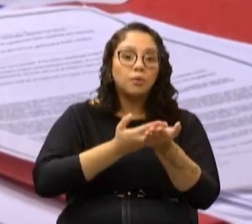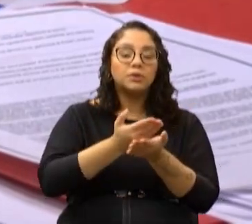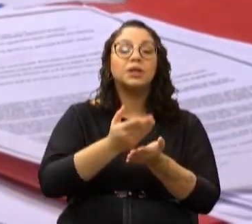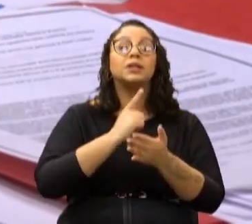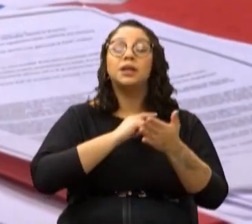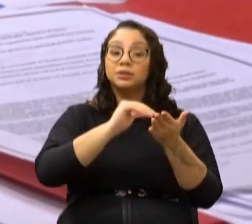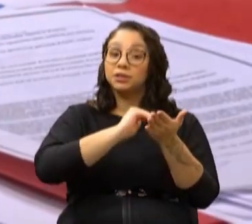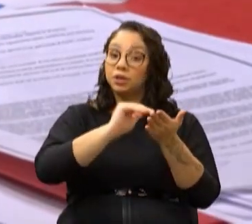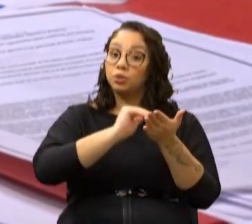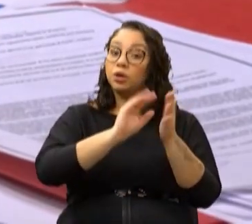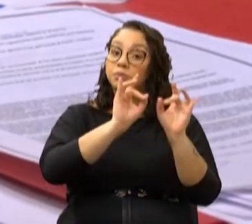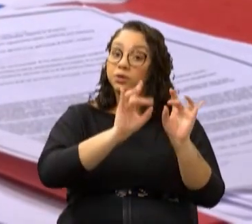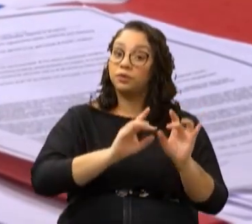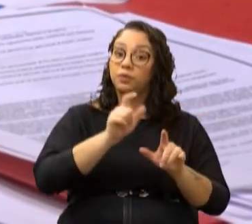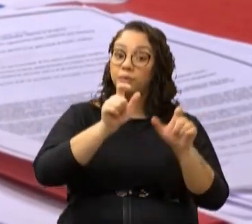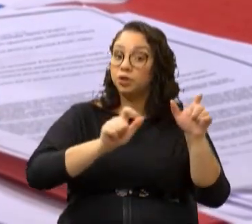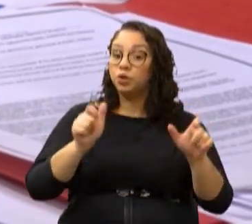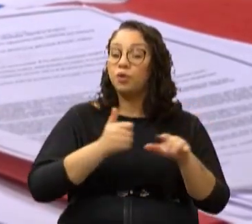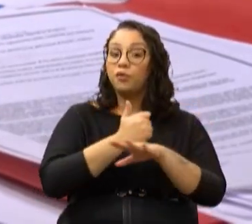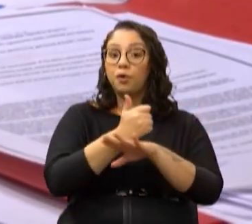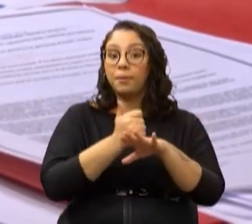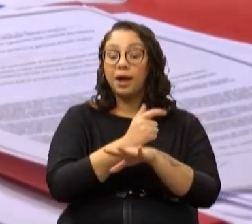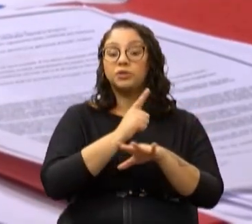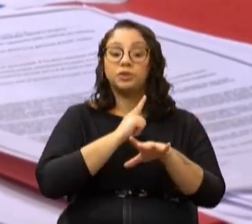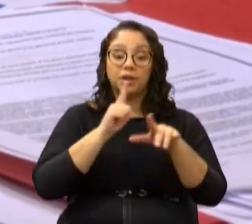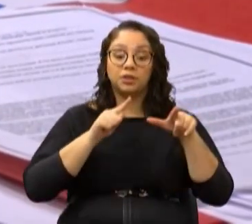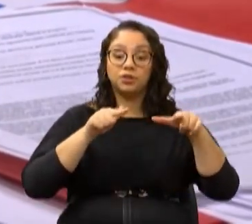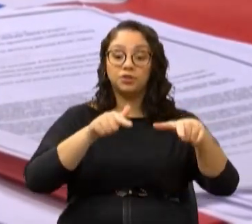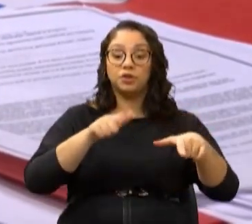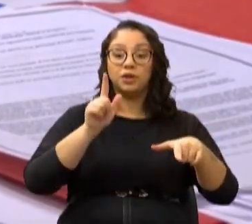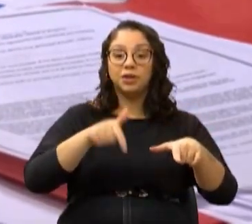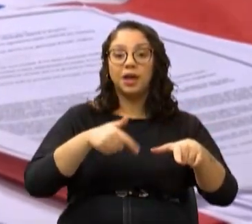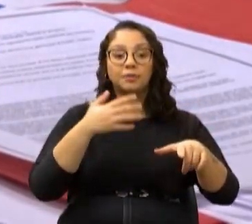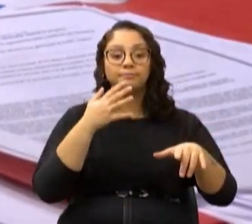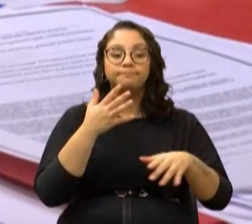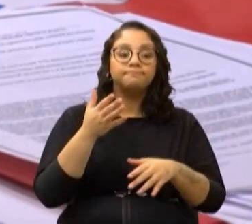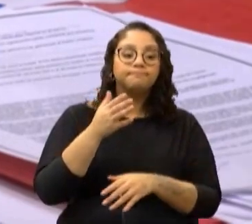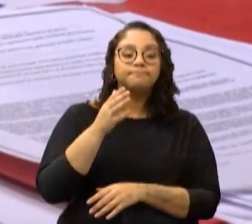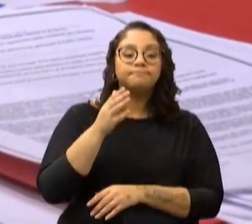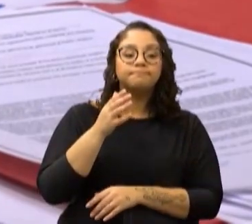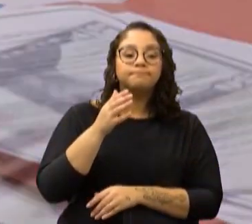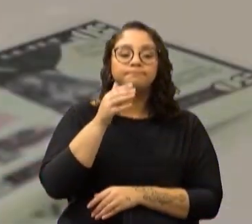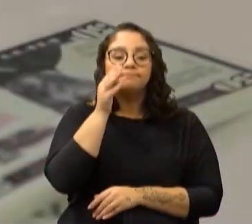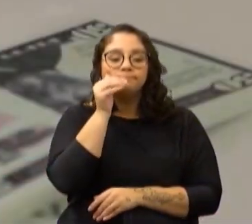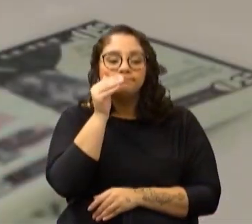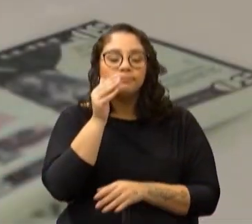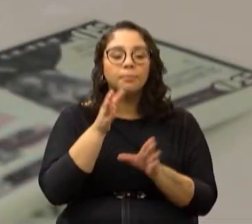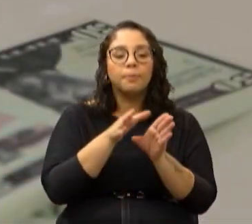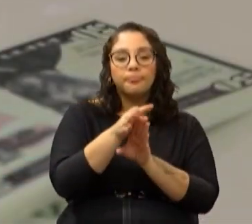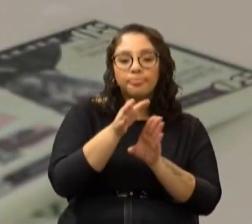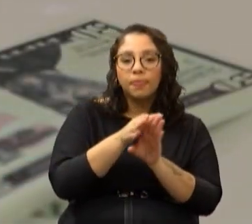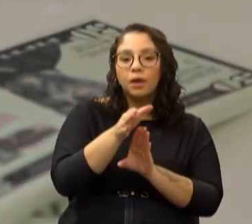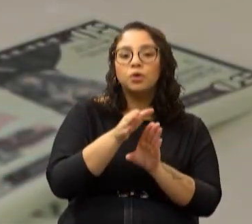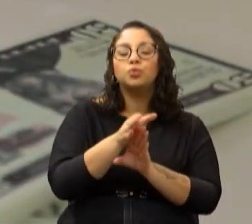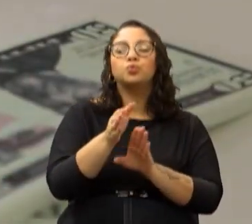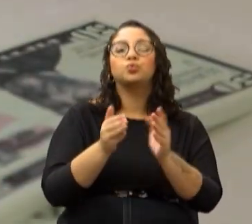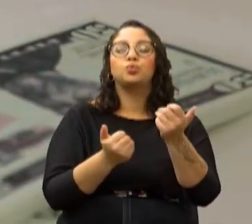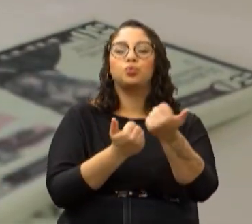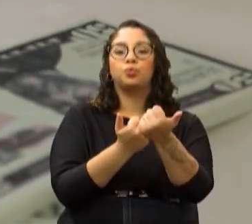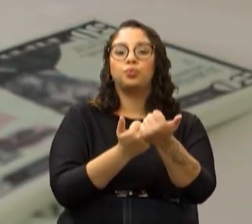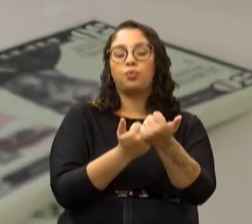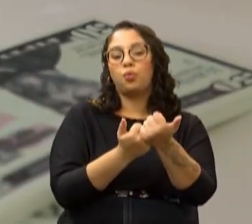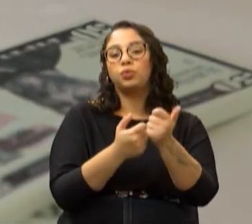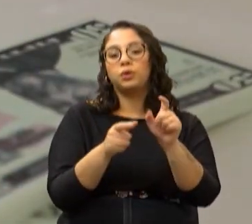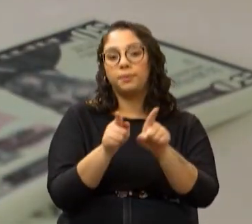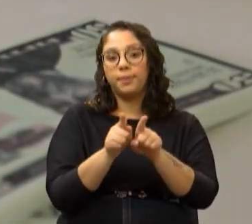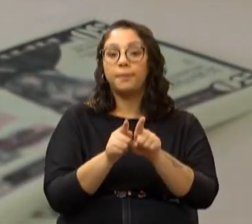escritórios específicos, onde existem pessoas formadas com certificações, que são os consultores financeiros, que também conseguem fazer esse